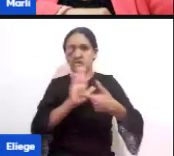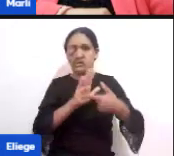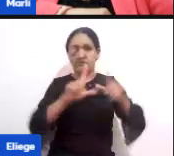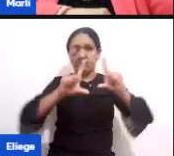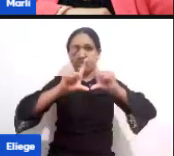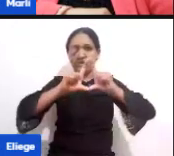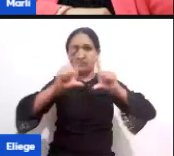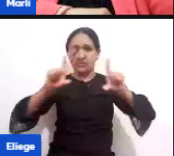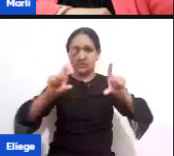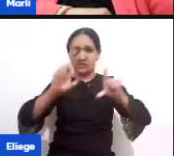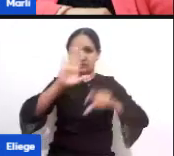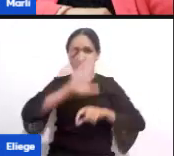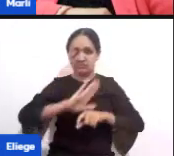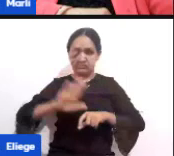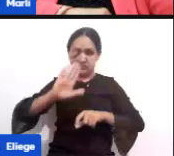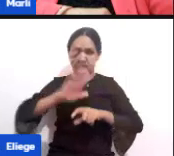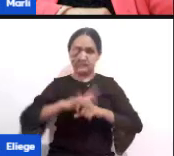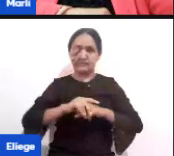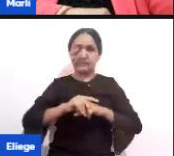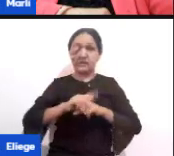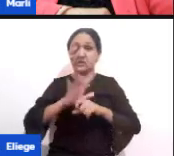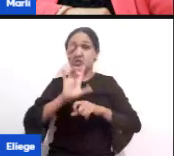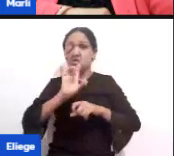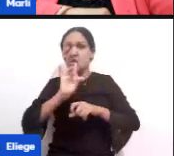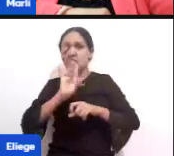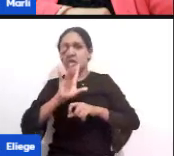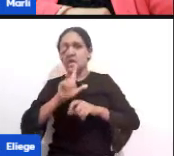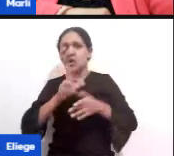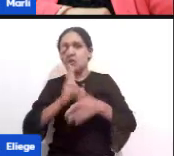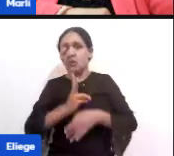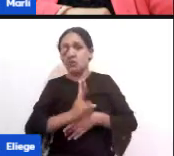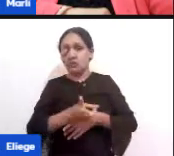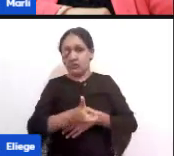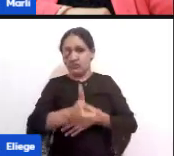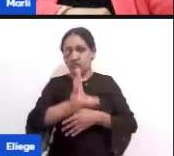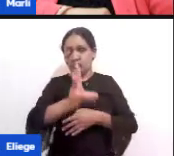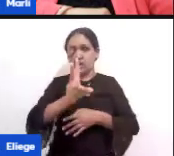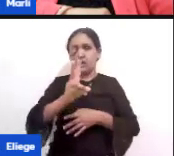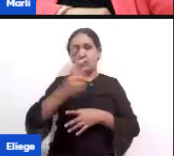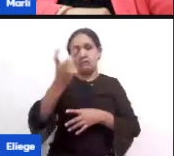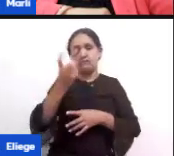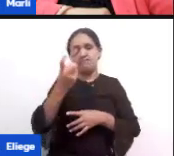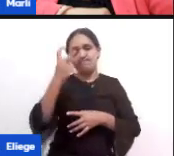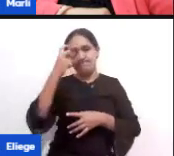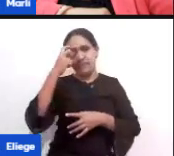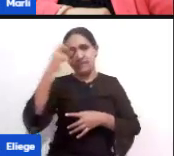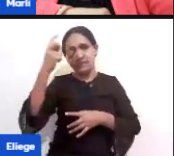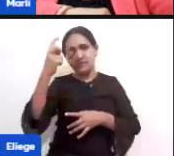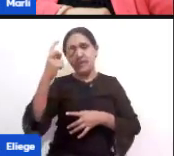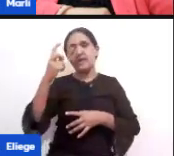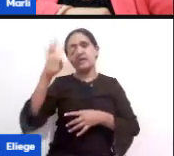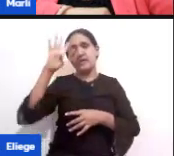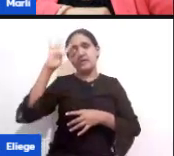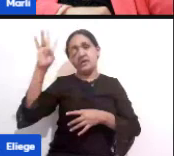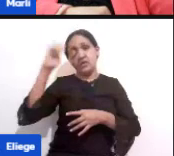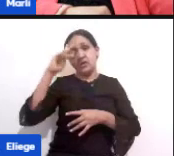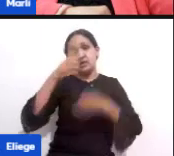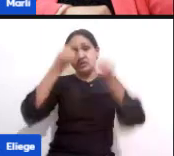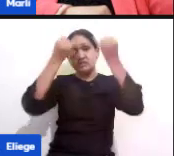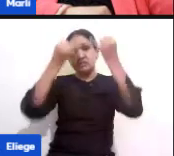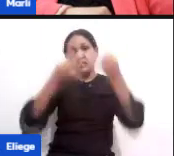vocês. Só que, continuando com as ideias desse teórico, o que ele diz? Que no contexto